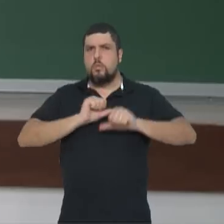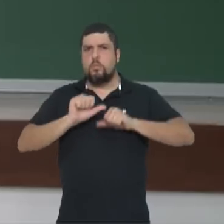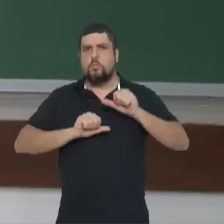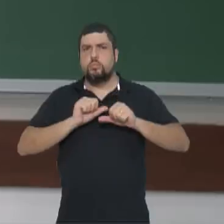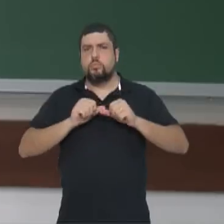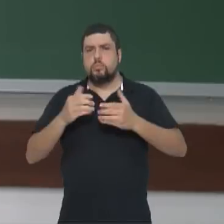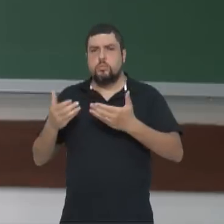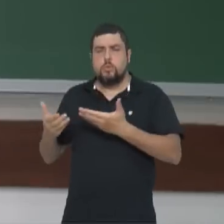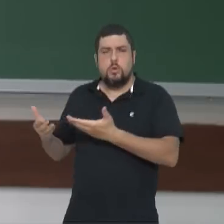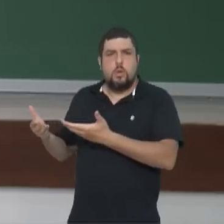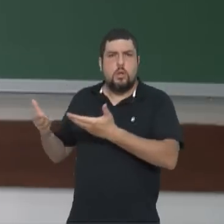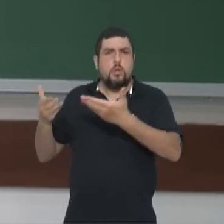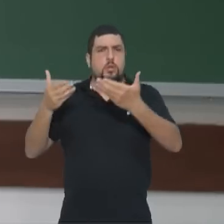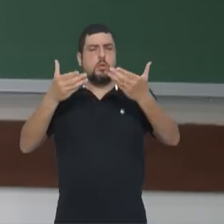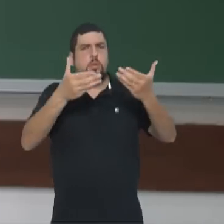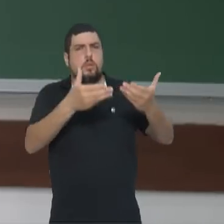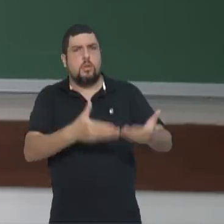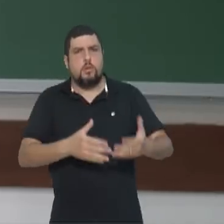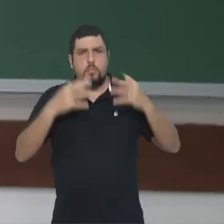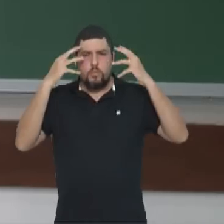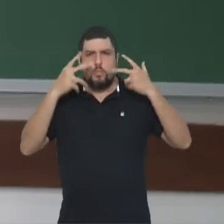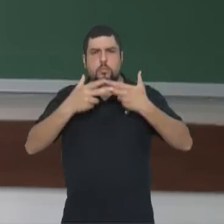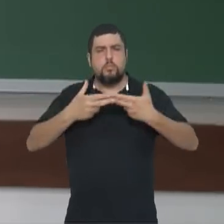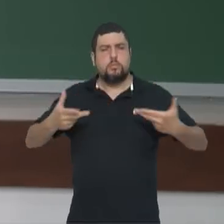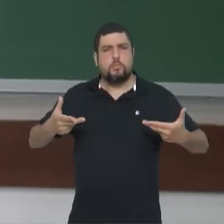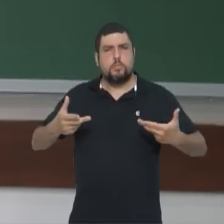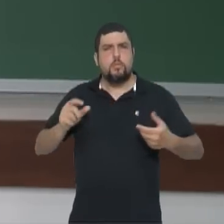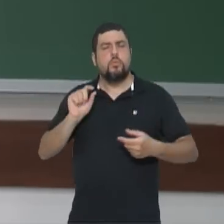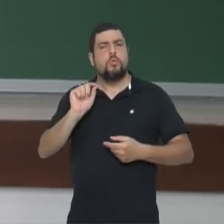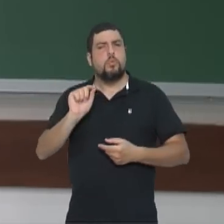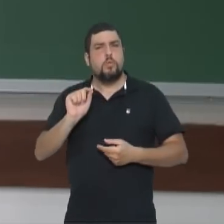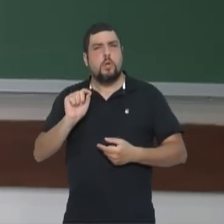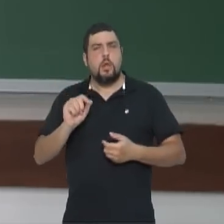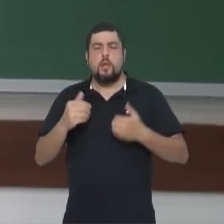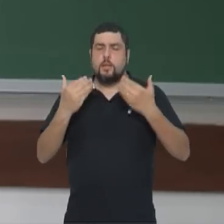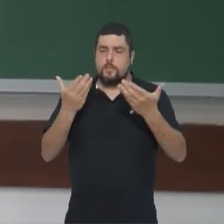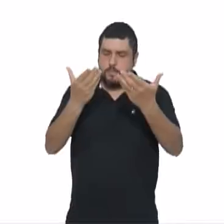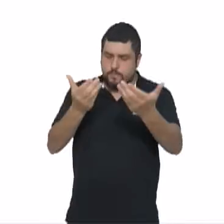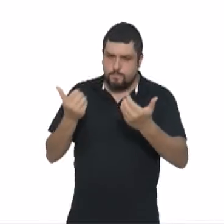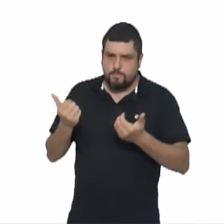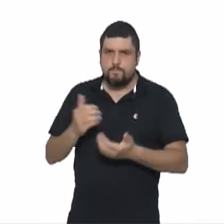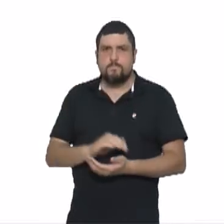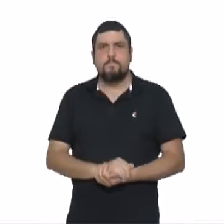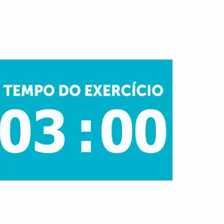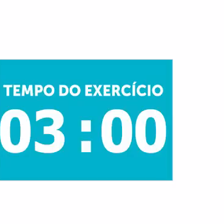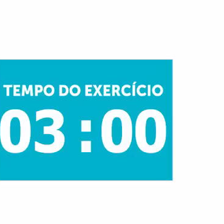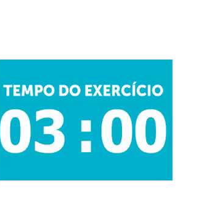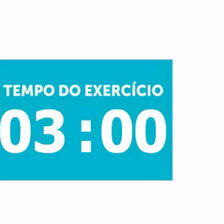que houvesse uma mudança na lei? Beleza? Então vamos lá.